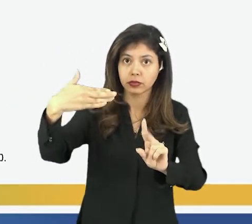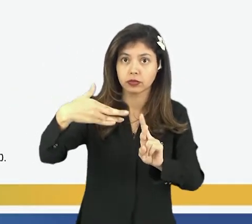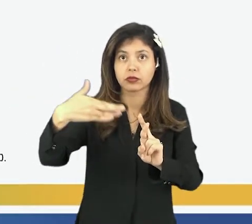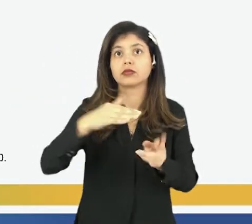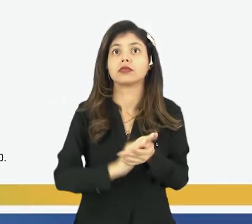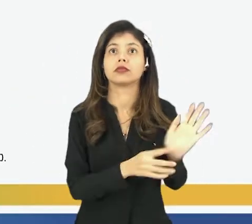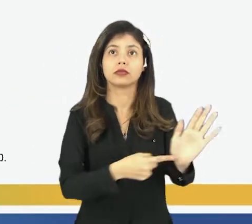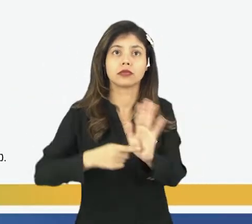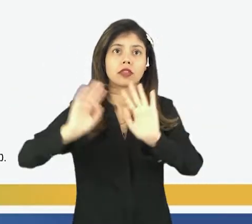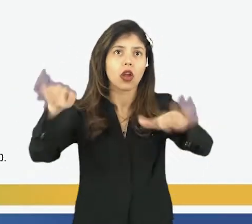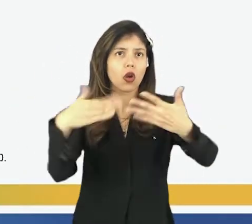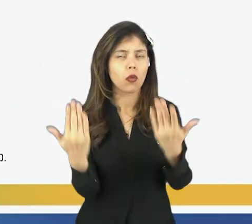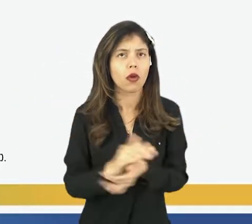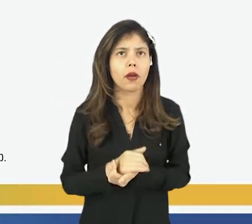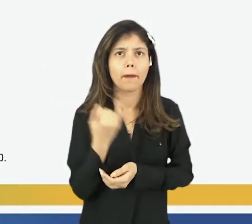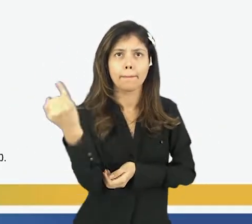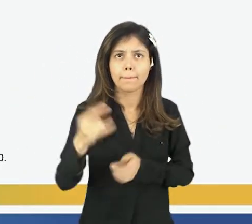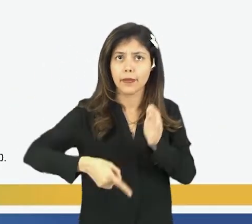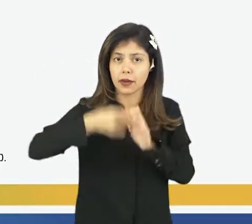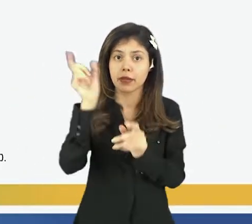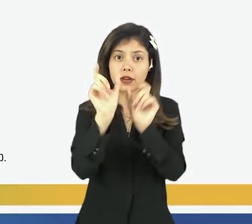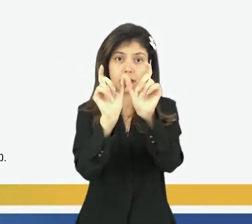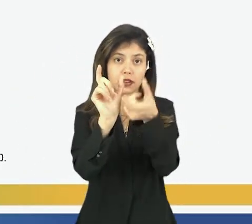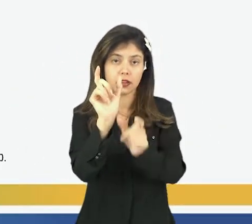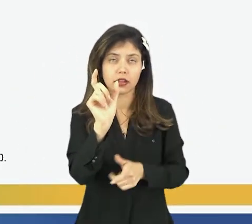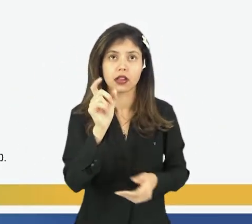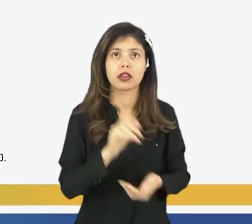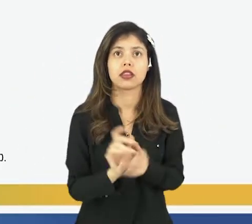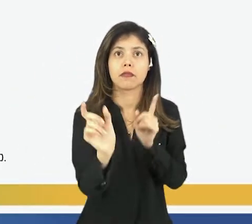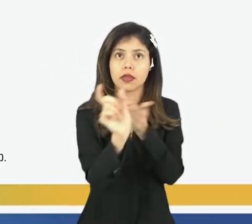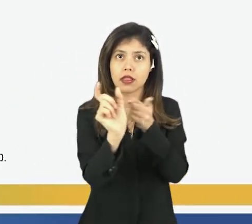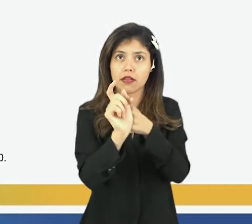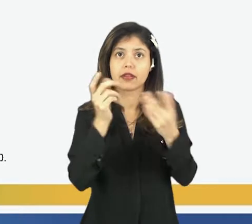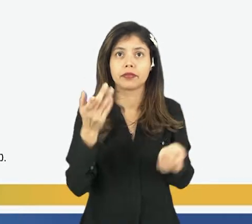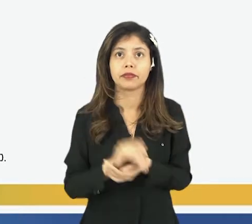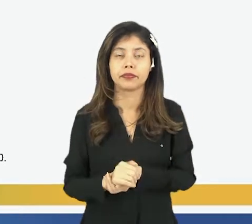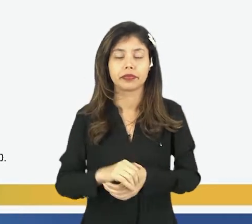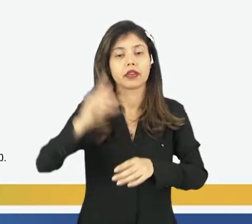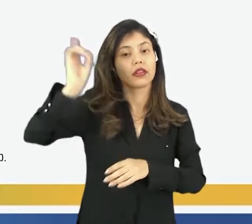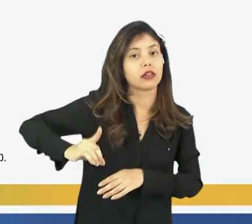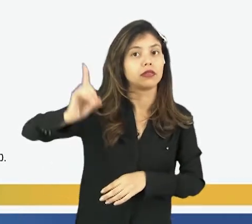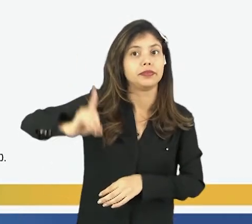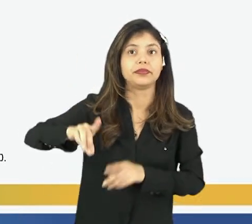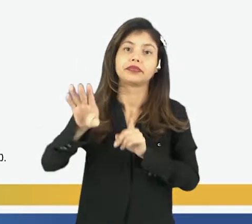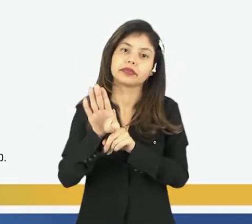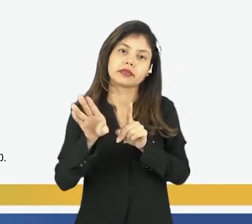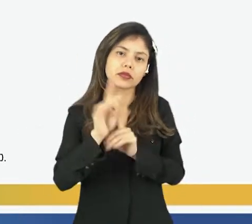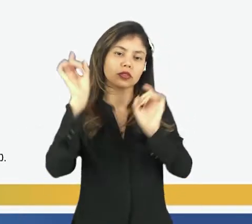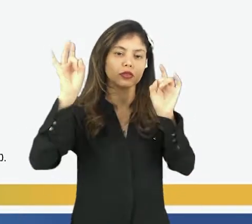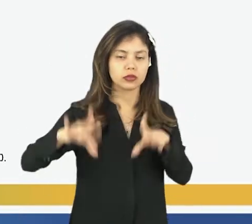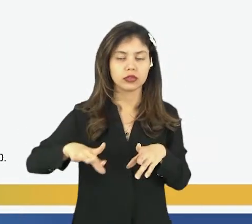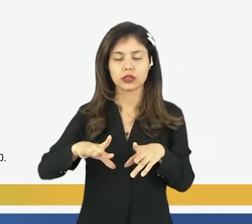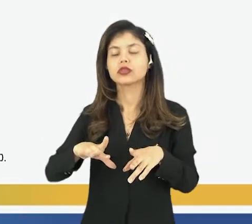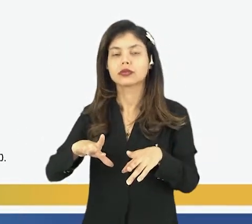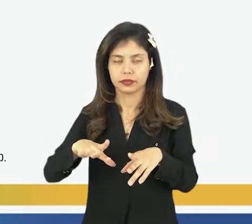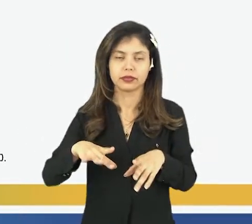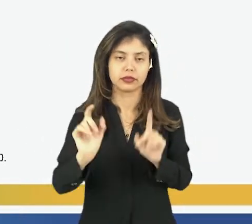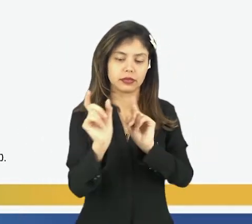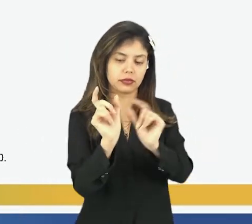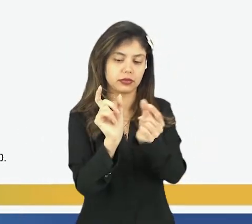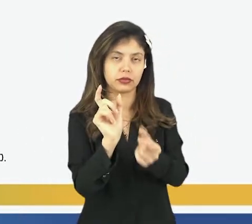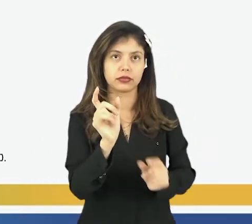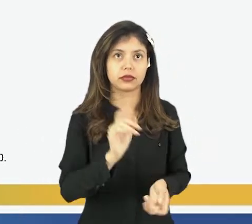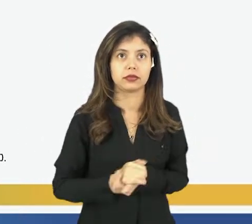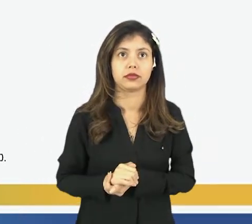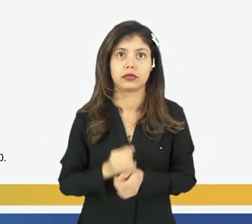esquerda informa qual é o primeiro verbete da página e a palavra da direita qual é o último verbete da página. Sabendo que